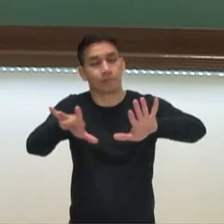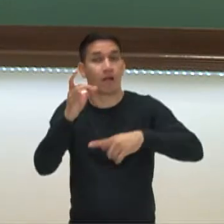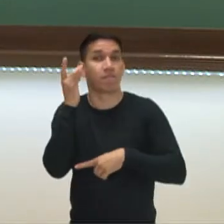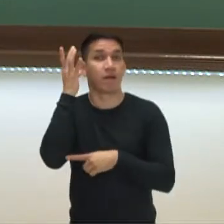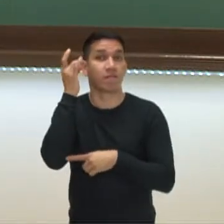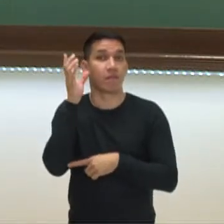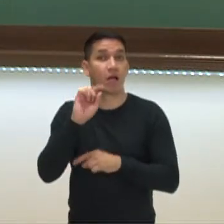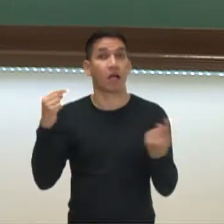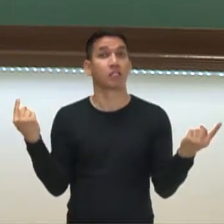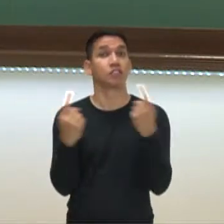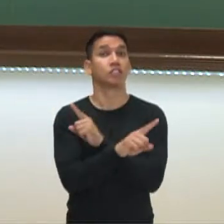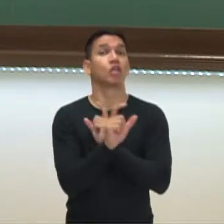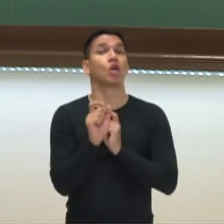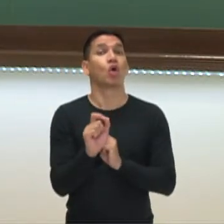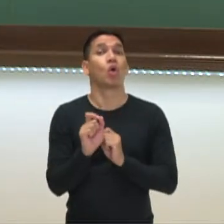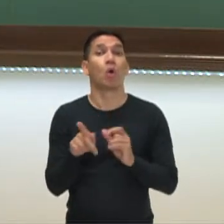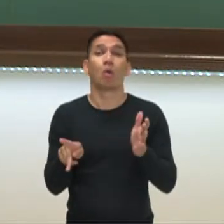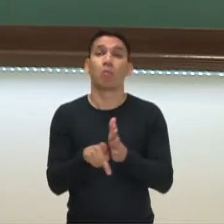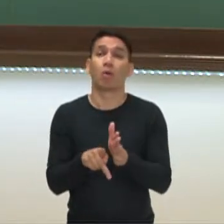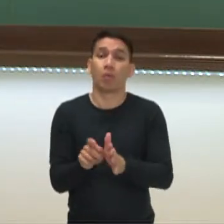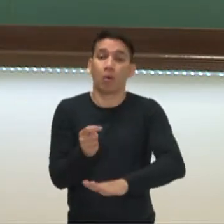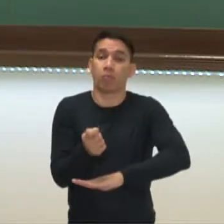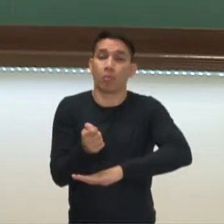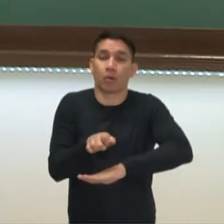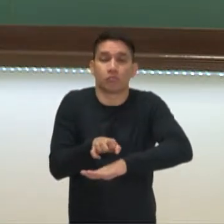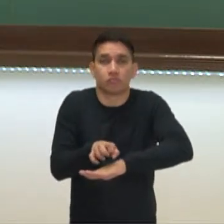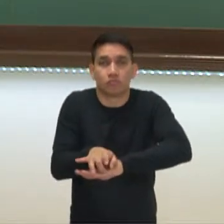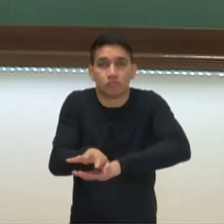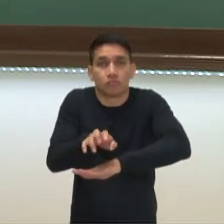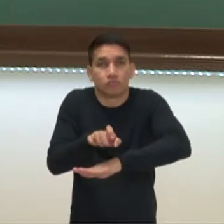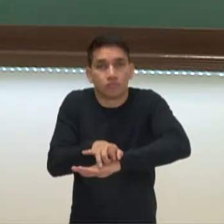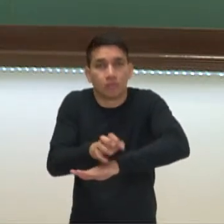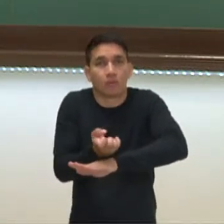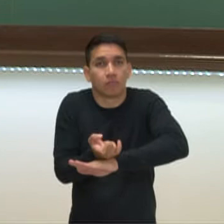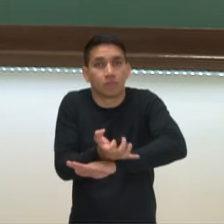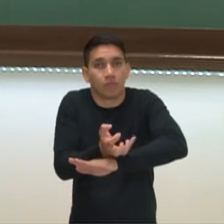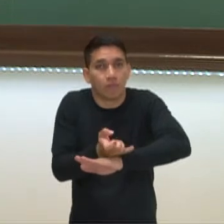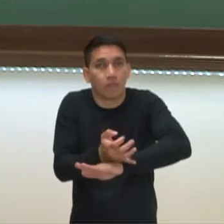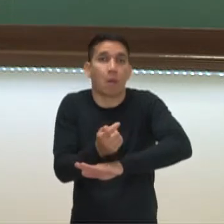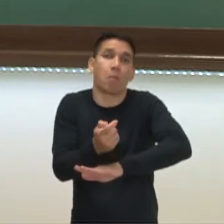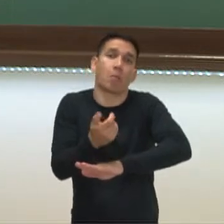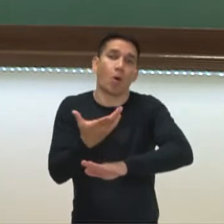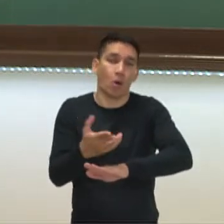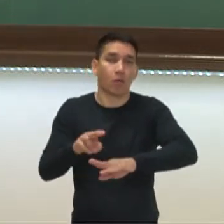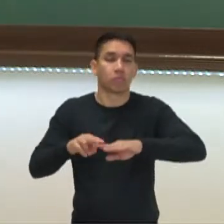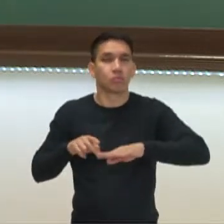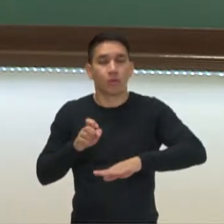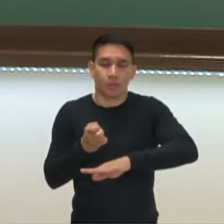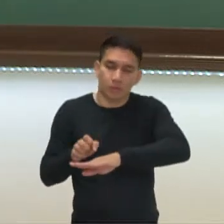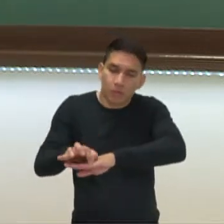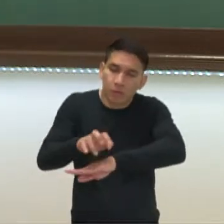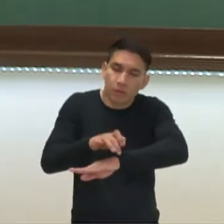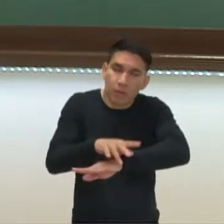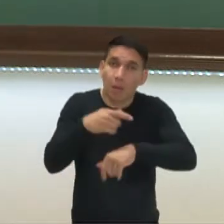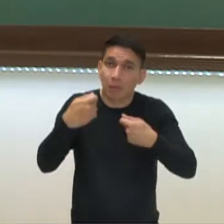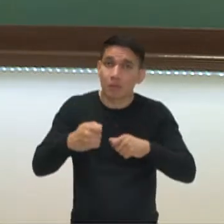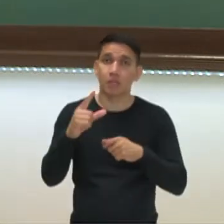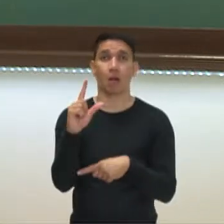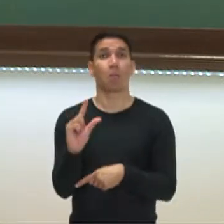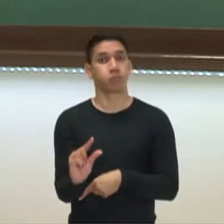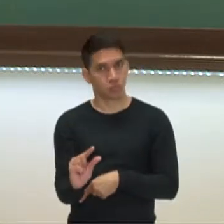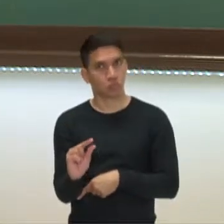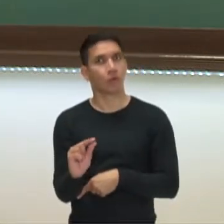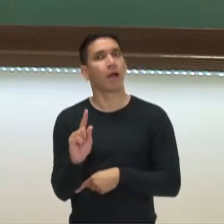é o contrário de resistividade, de resistência. Então quer dizer que a resistência elétrica tem que ser baixa. É